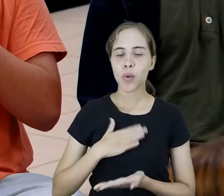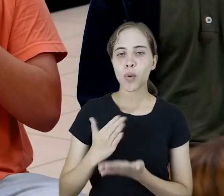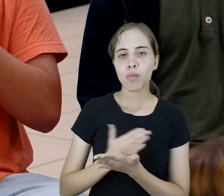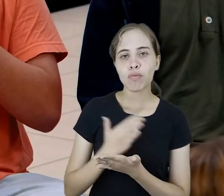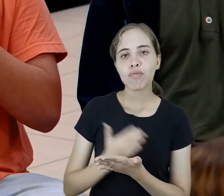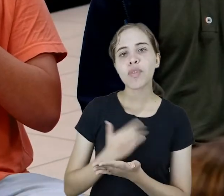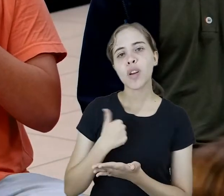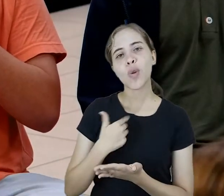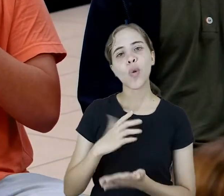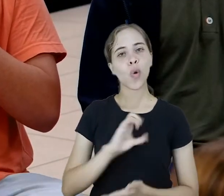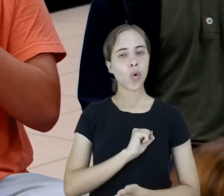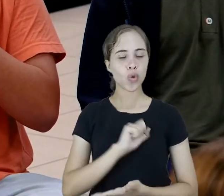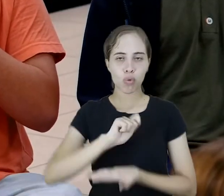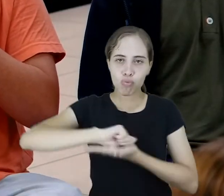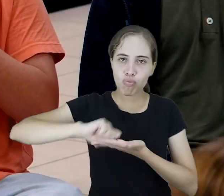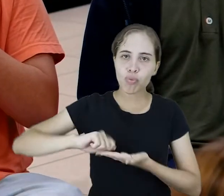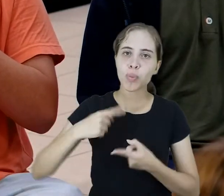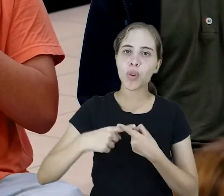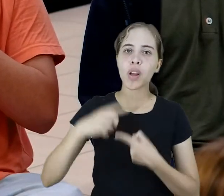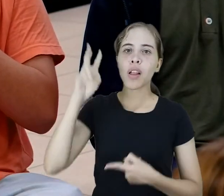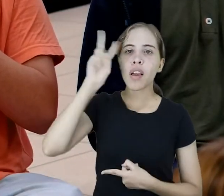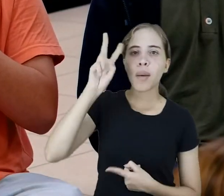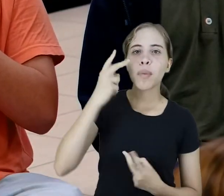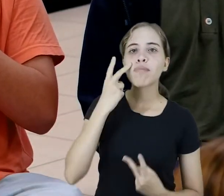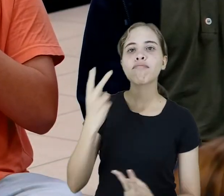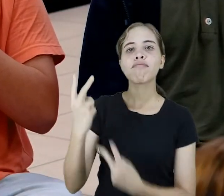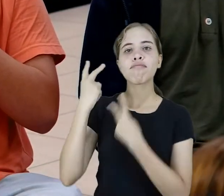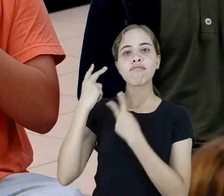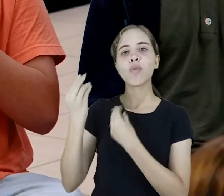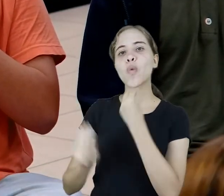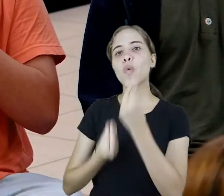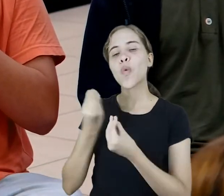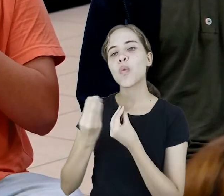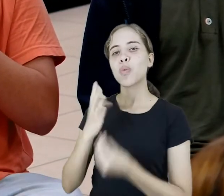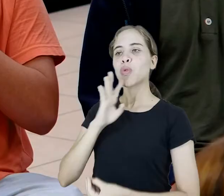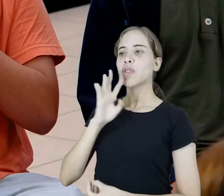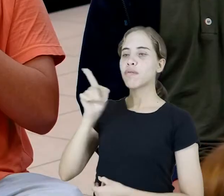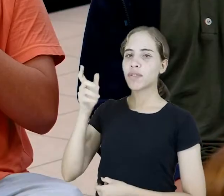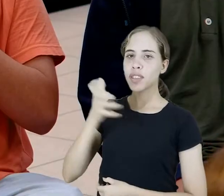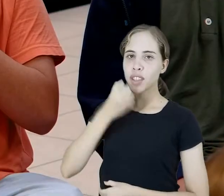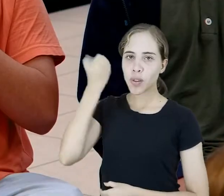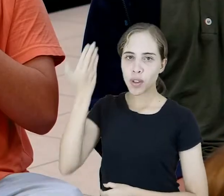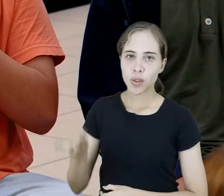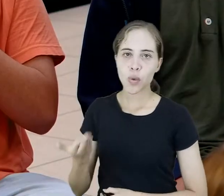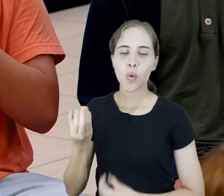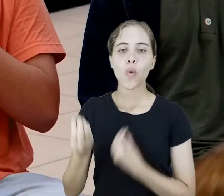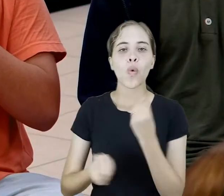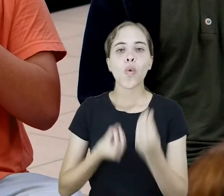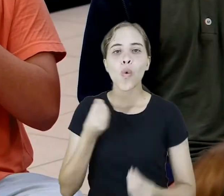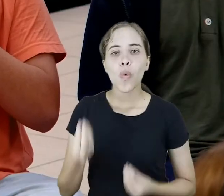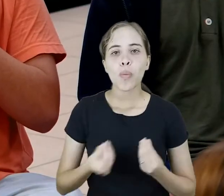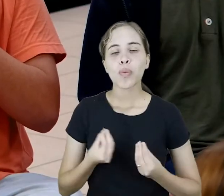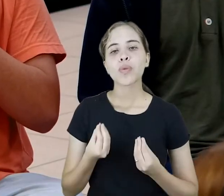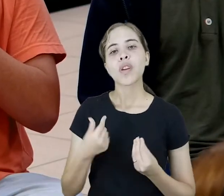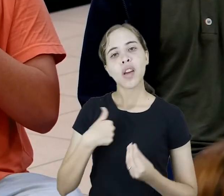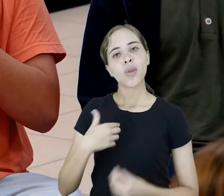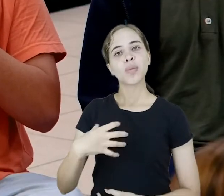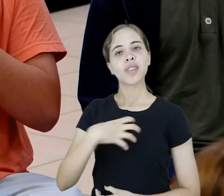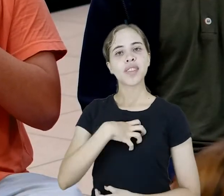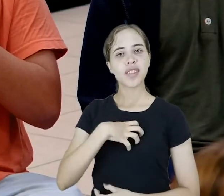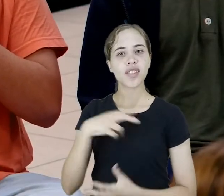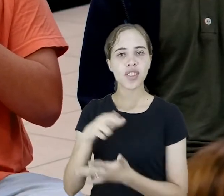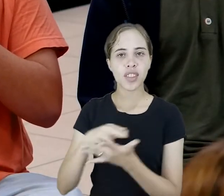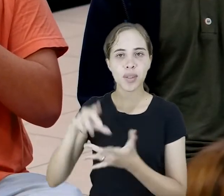gosto muito de anotar para poder me lembrar de como eu conheci o Salvador, poder me lembrar de como que eu senti o